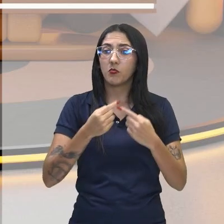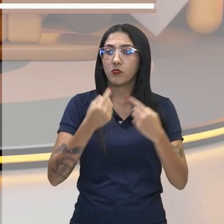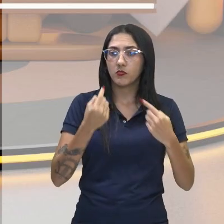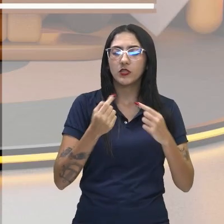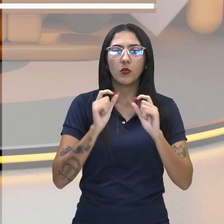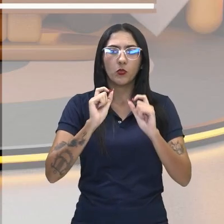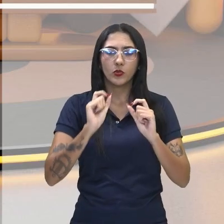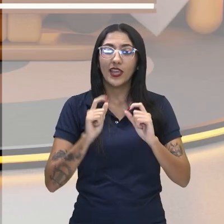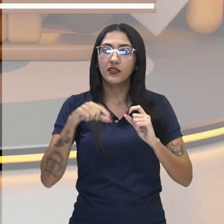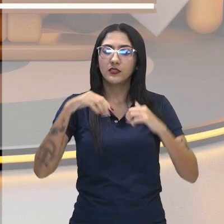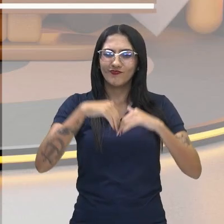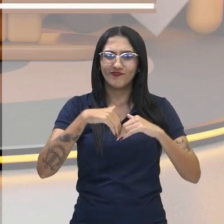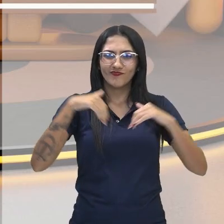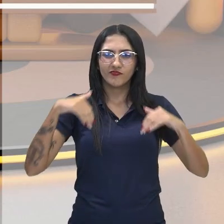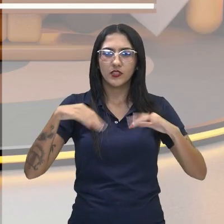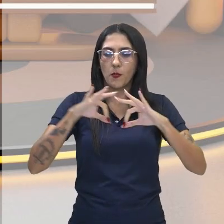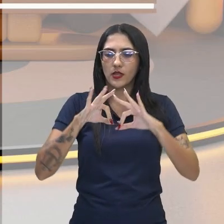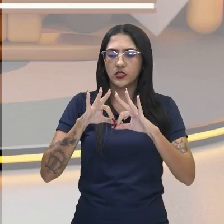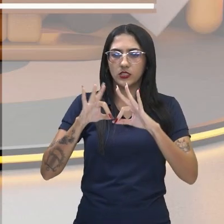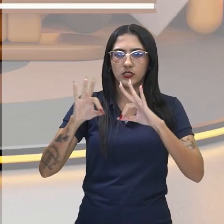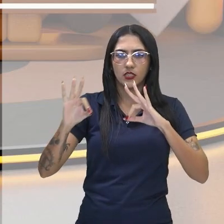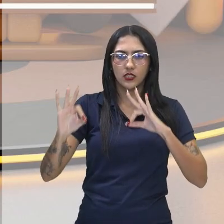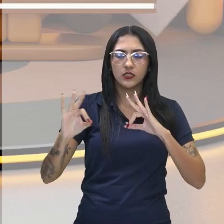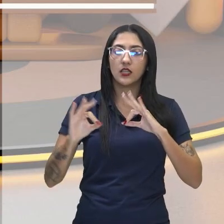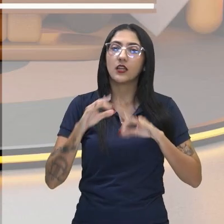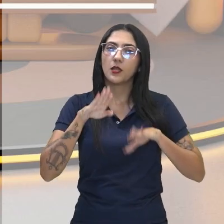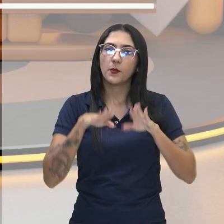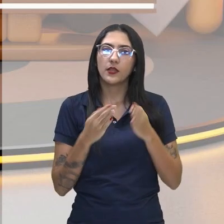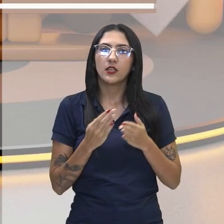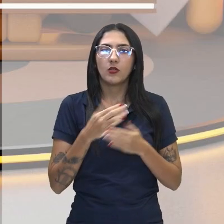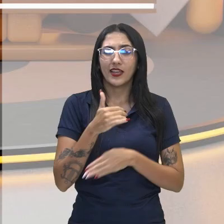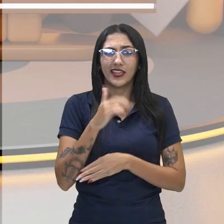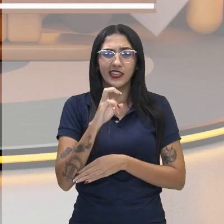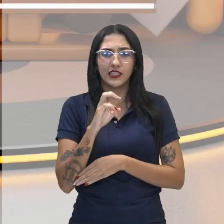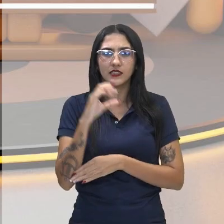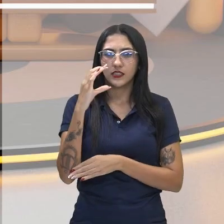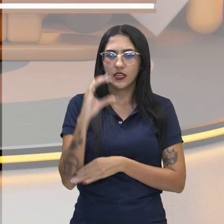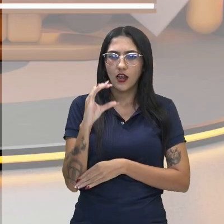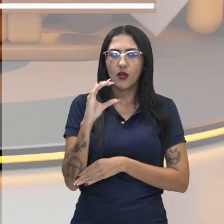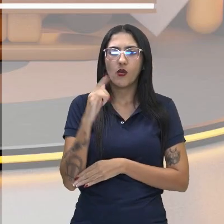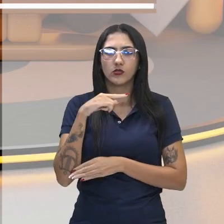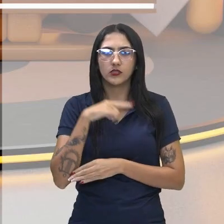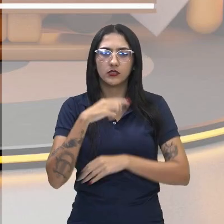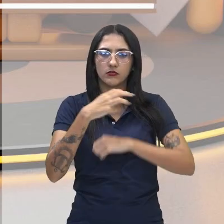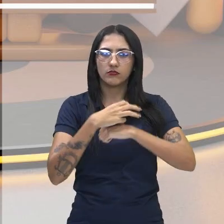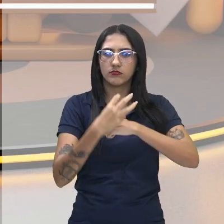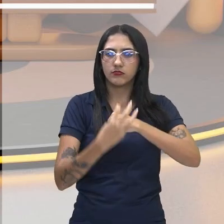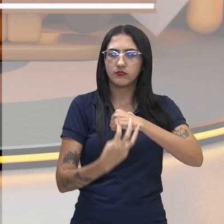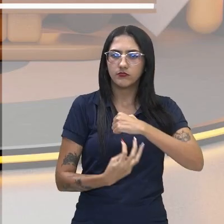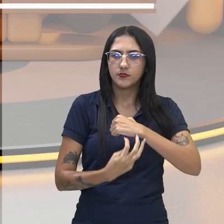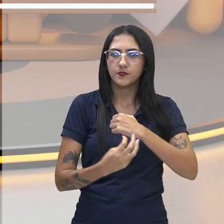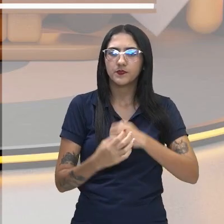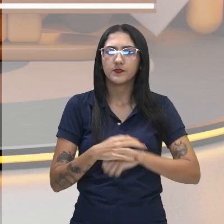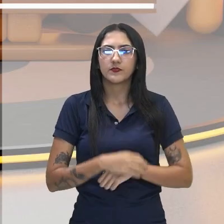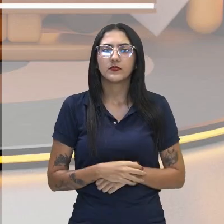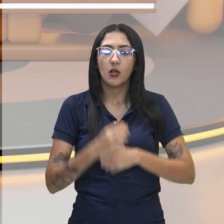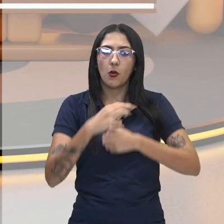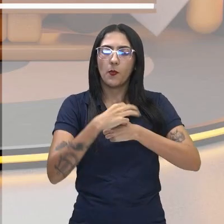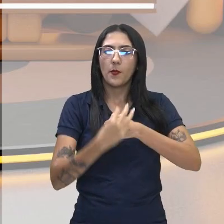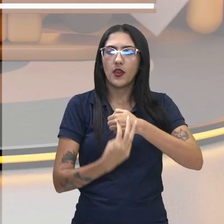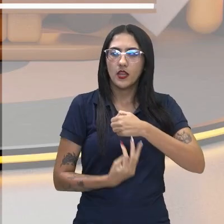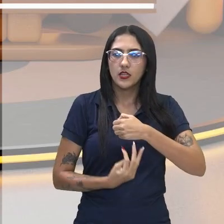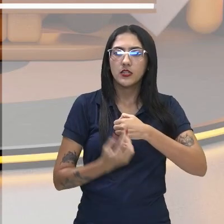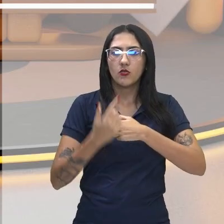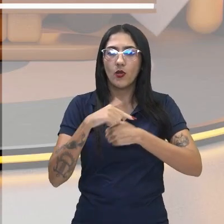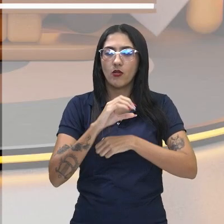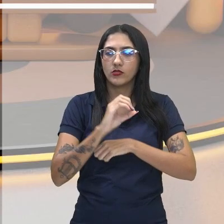ali uns dos outros a cada 15 graus, Então, eu tenho ali o meridiano de Greenwich, que está a